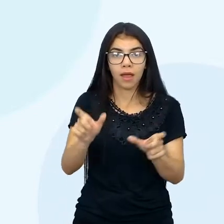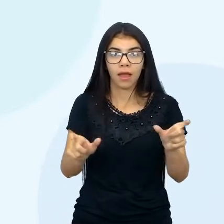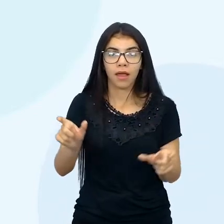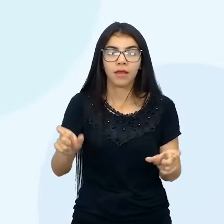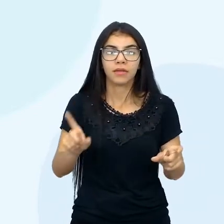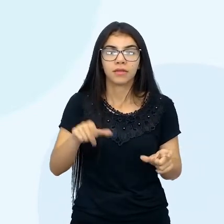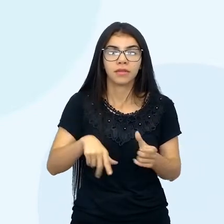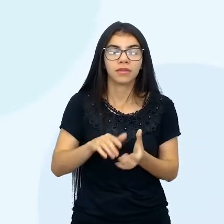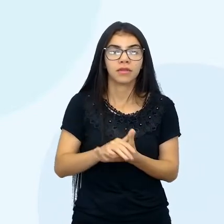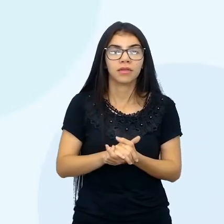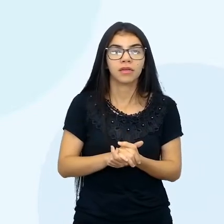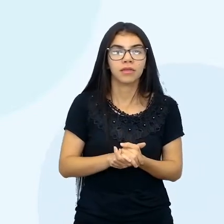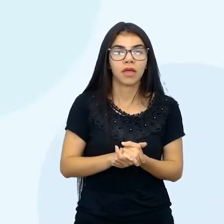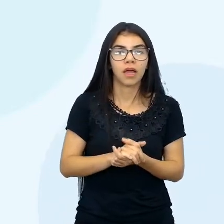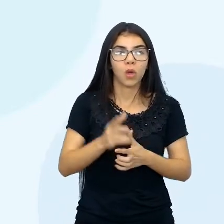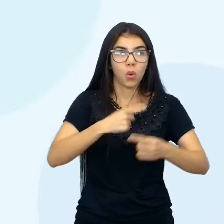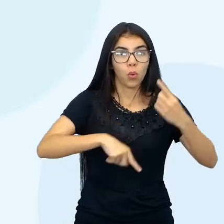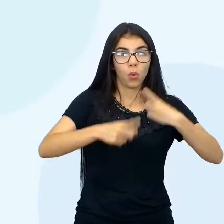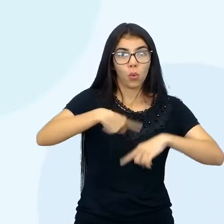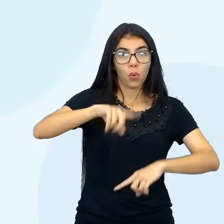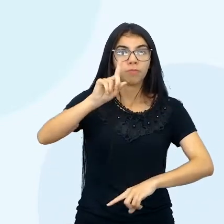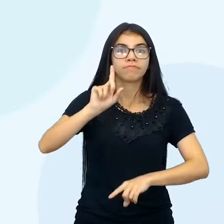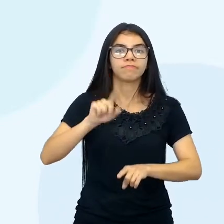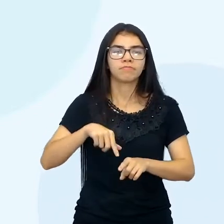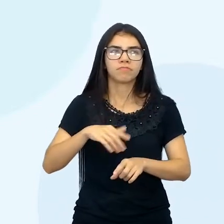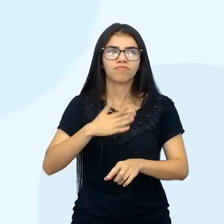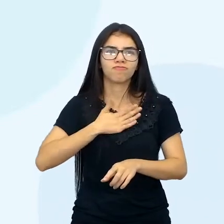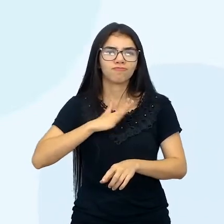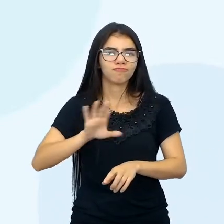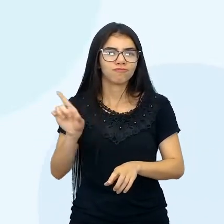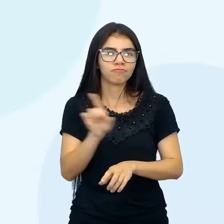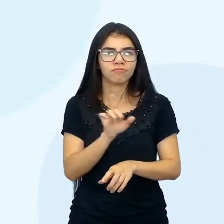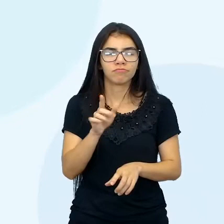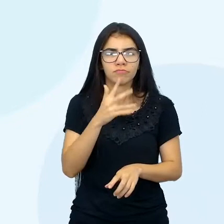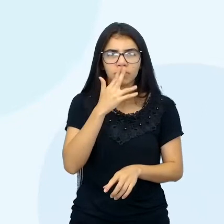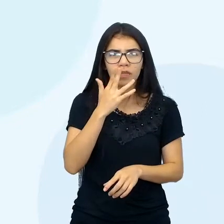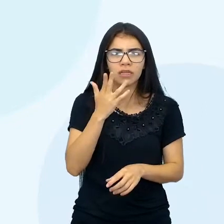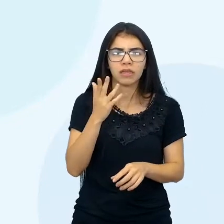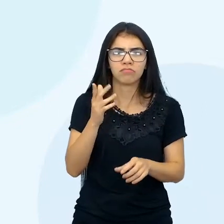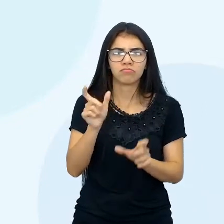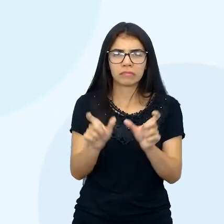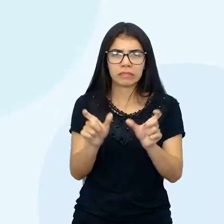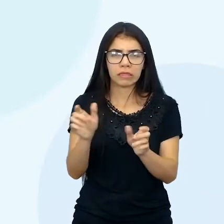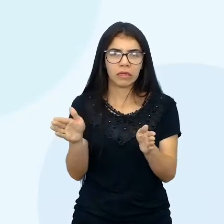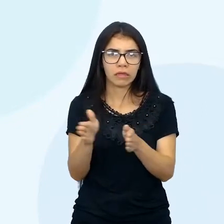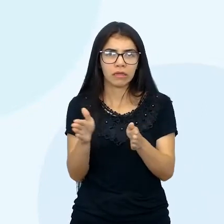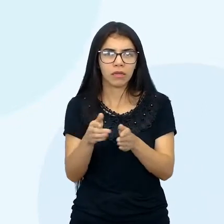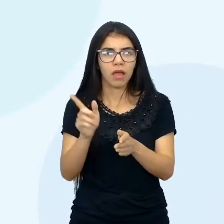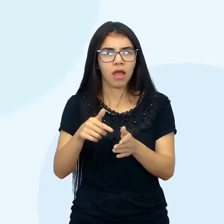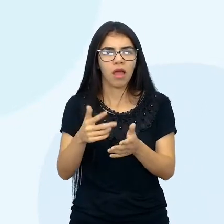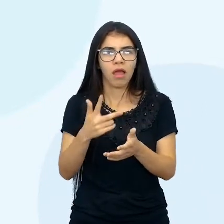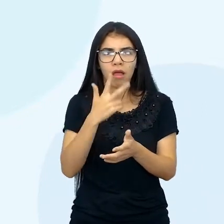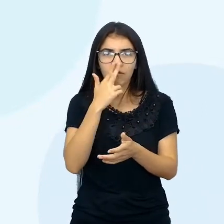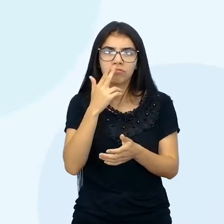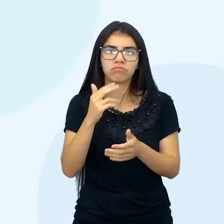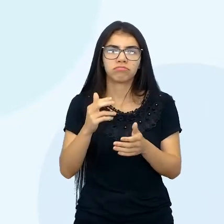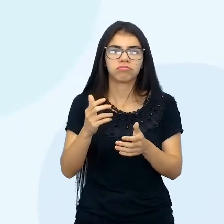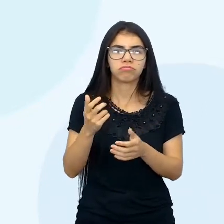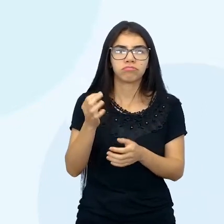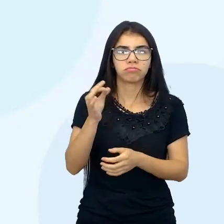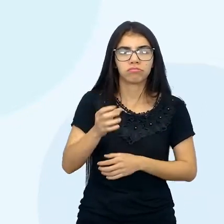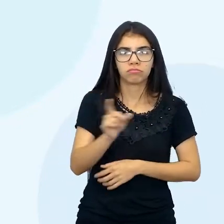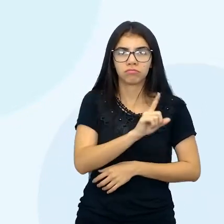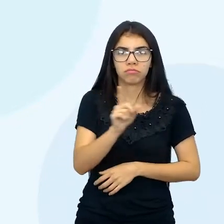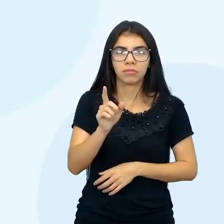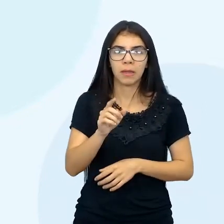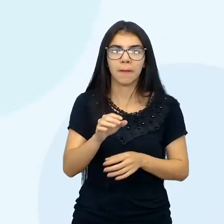Você avançou. Avançou, plenamente. Insatisfatório? Olha, veio pouca gente, não funcionou. Entreguei para o professor.